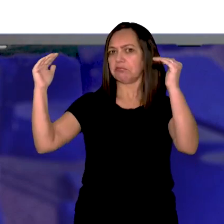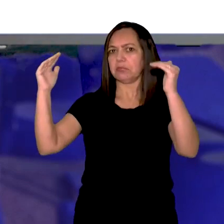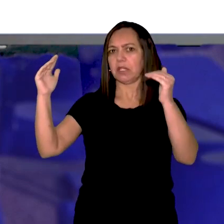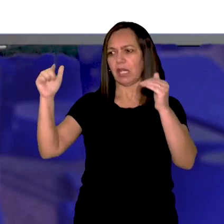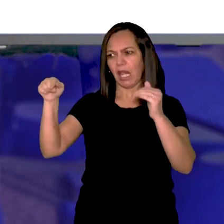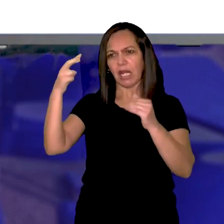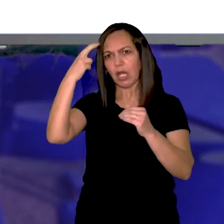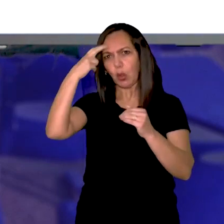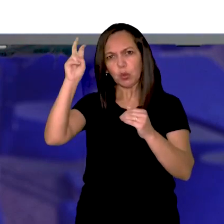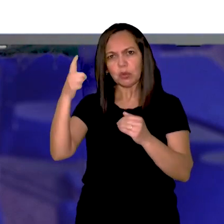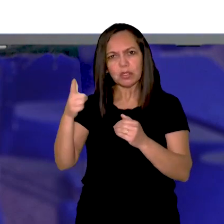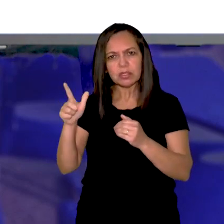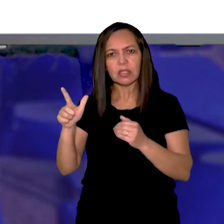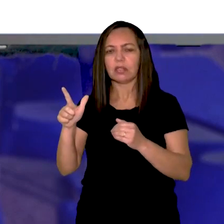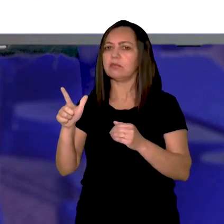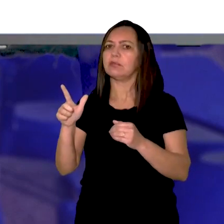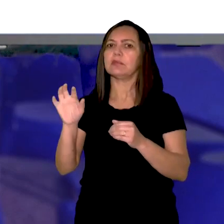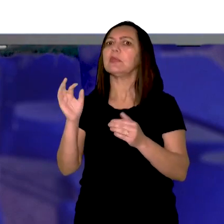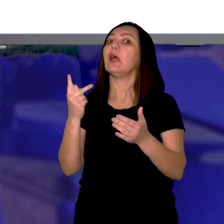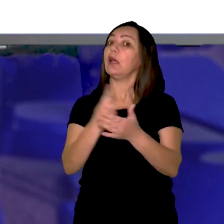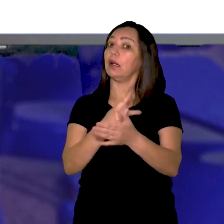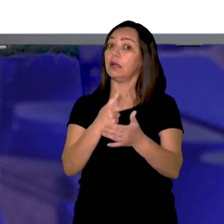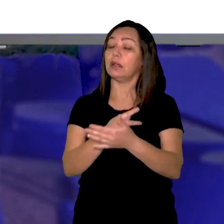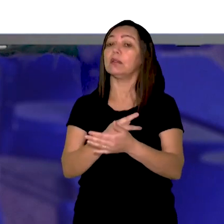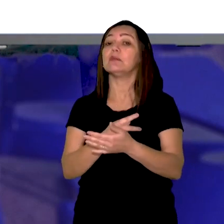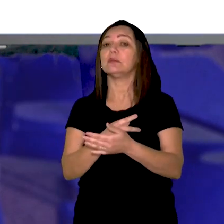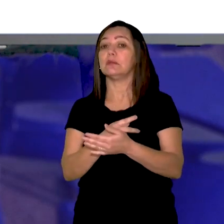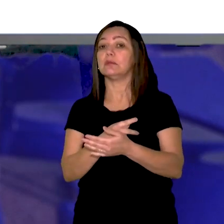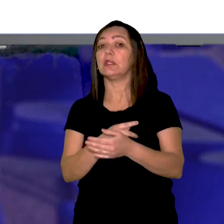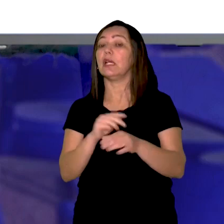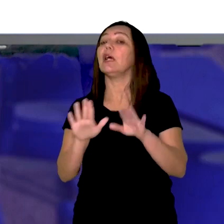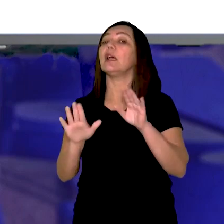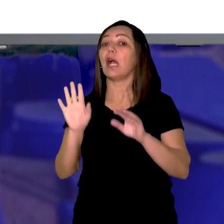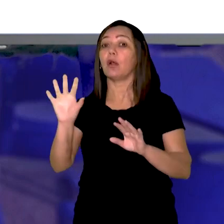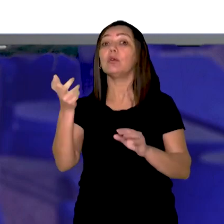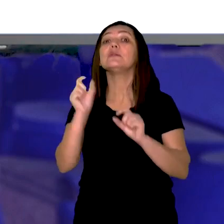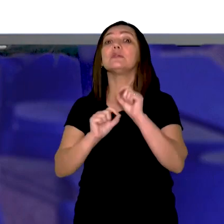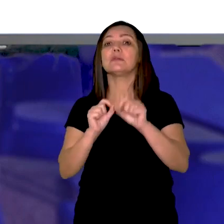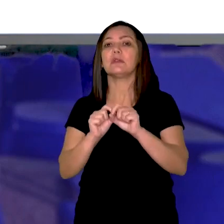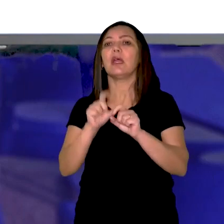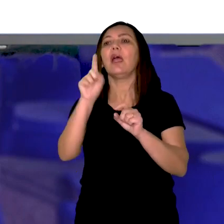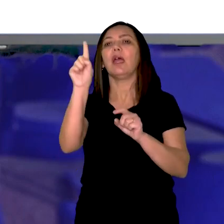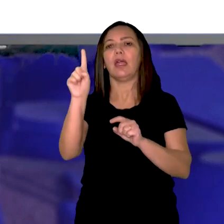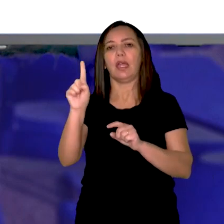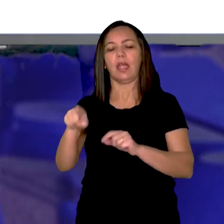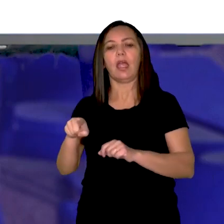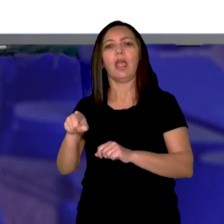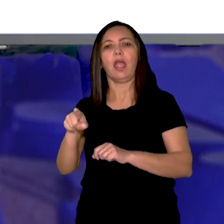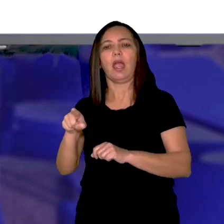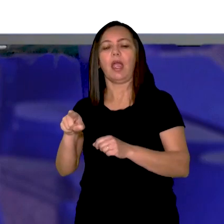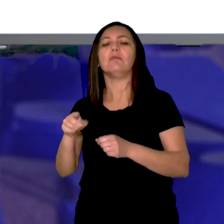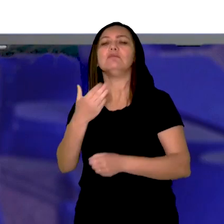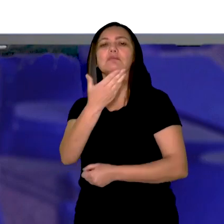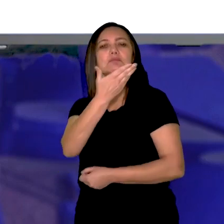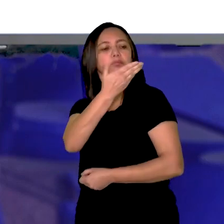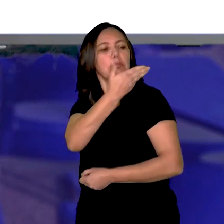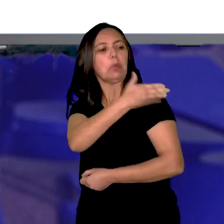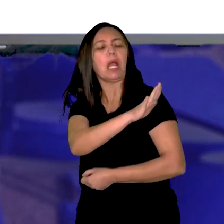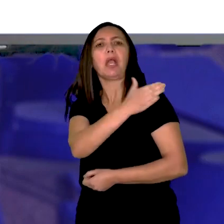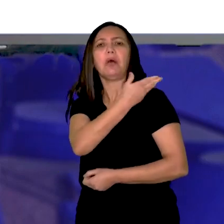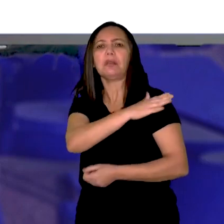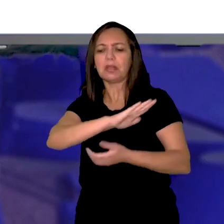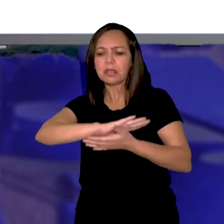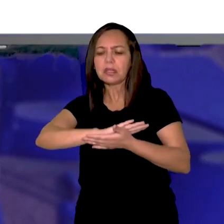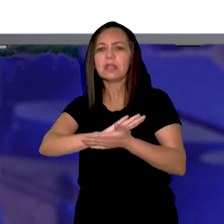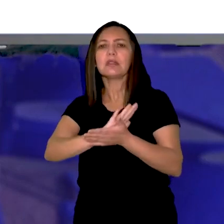culta, certo? Então, isso aí, esse tipo de opinião do senso comum